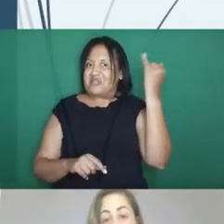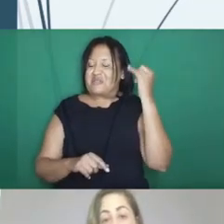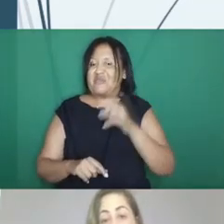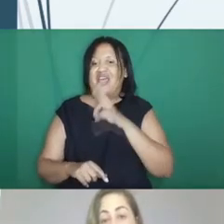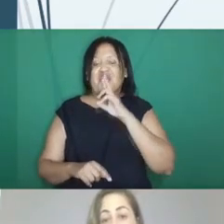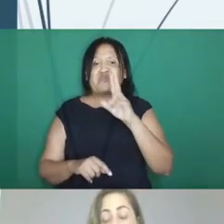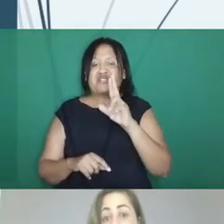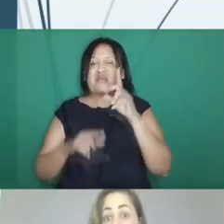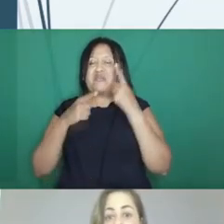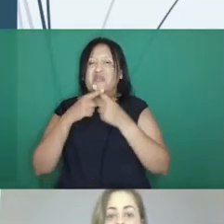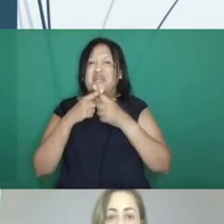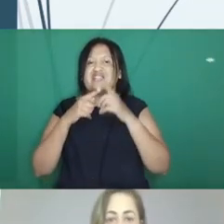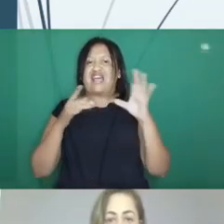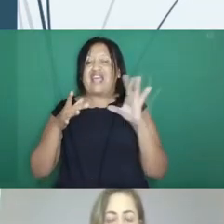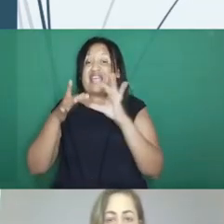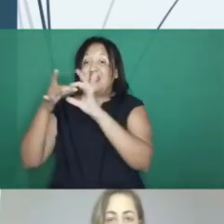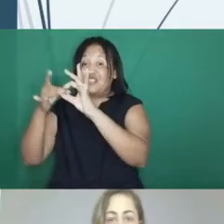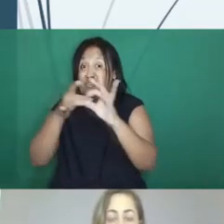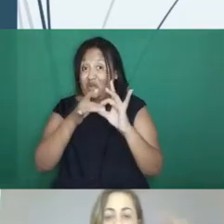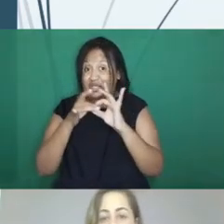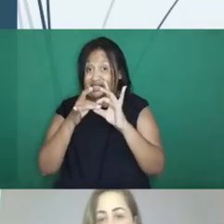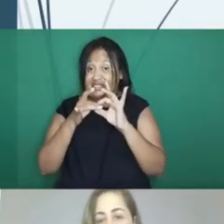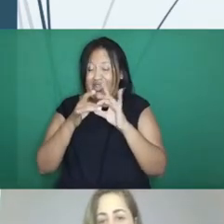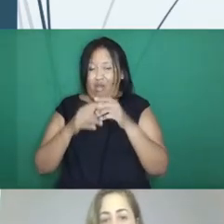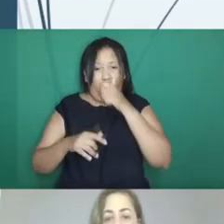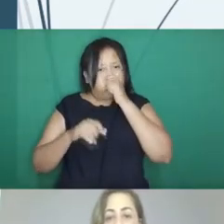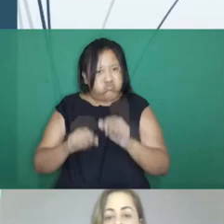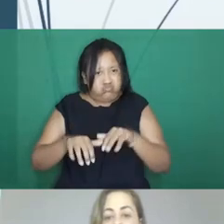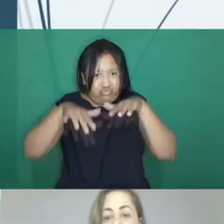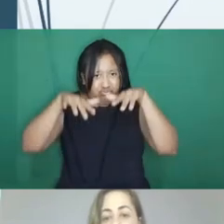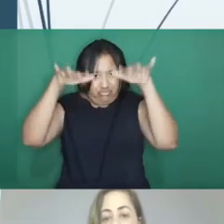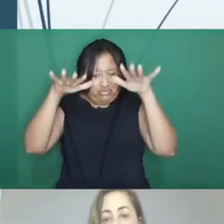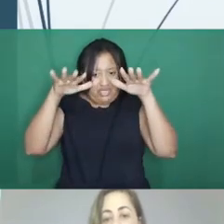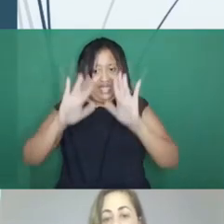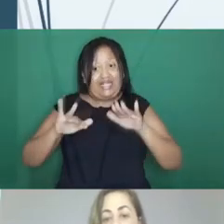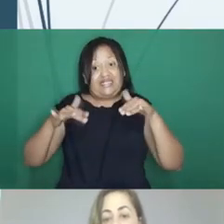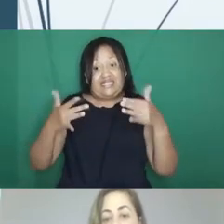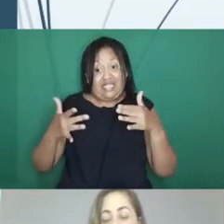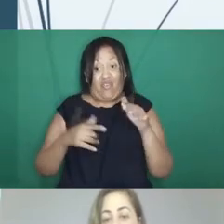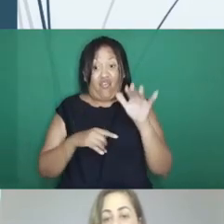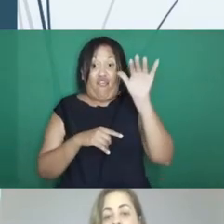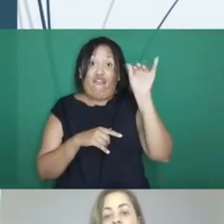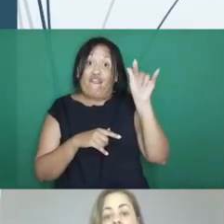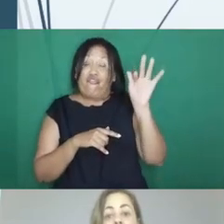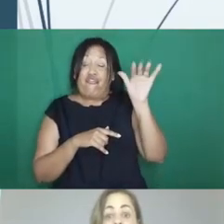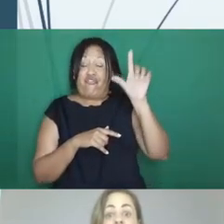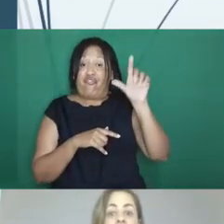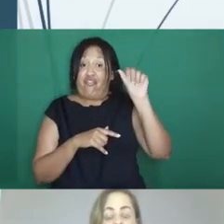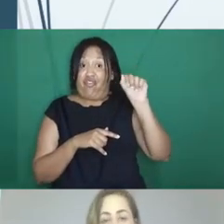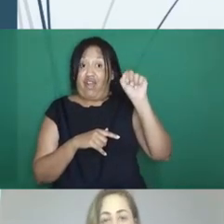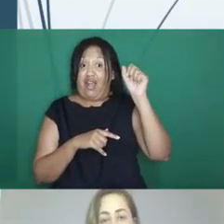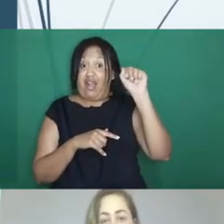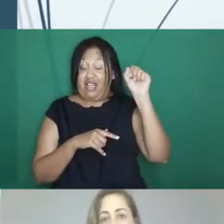fluidentar relacionada a inundação tá encher alguma coisa e quando a gente tem a expressão flashlin a gente tá falando